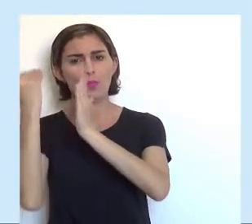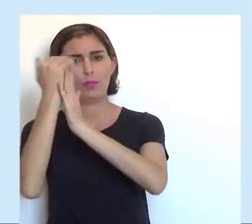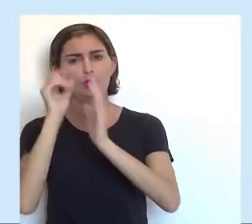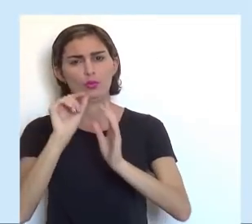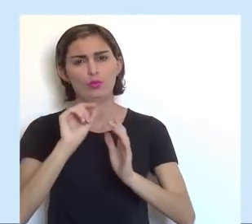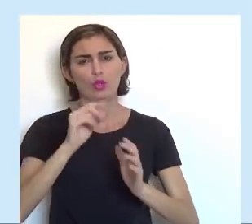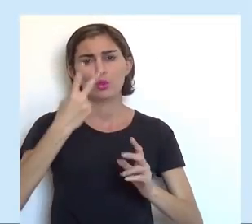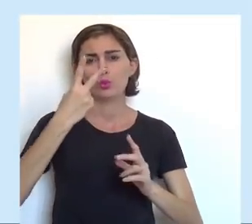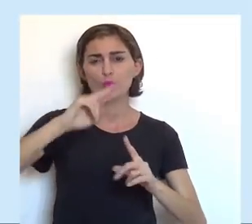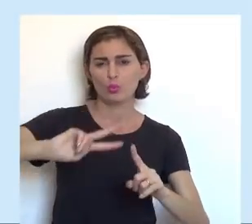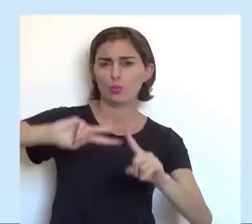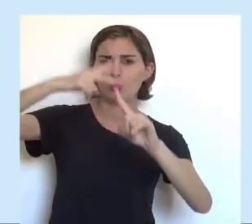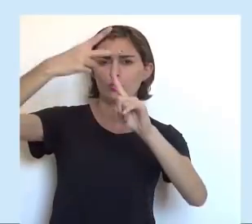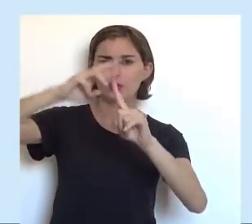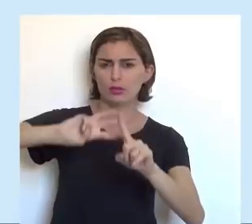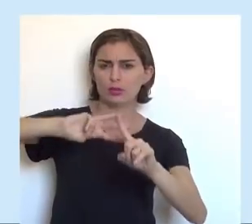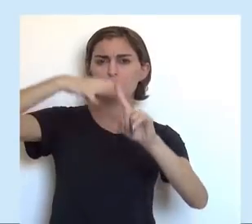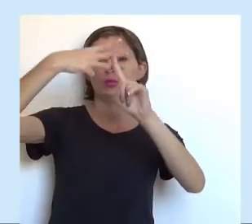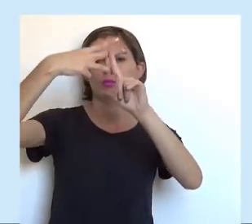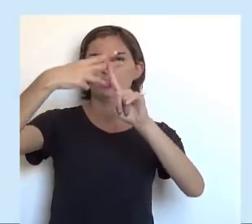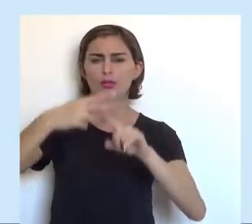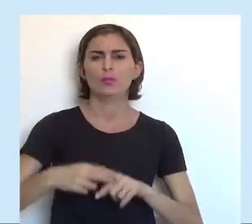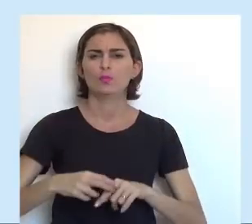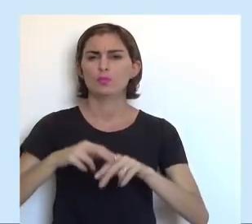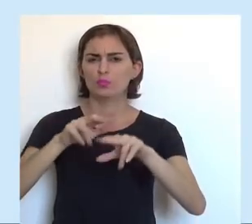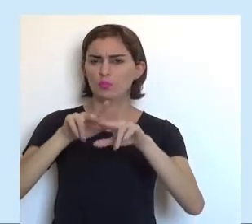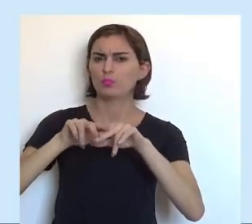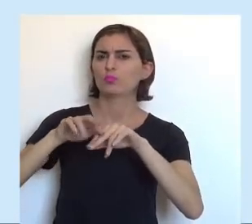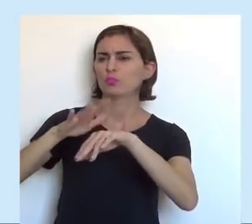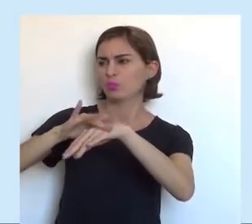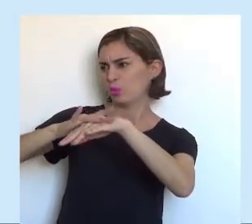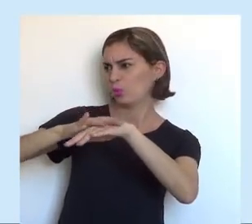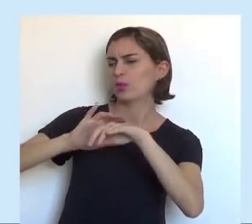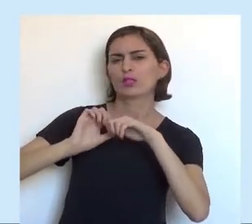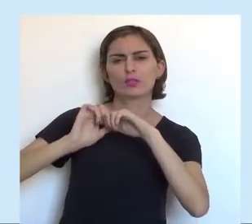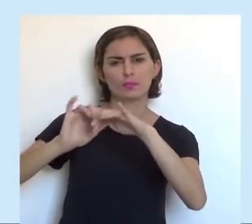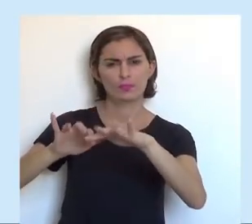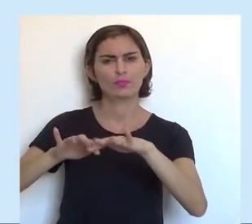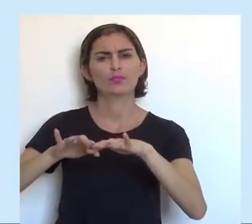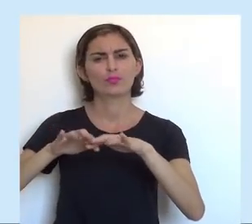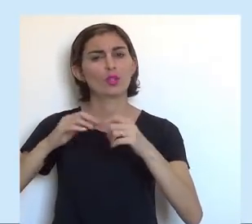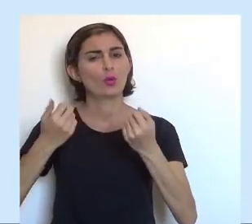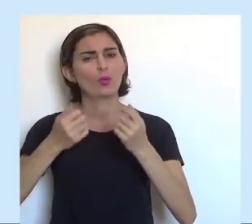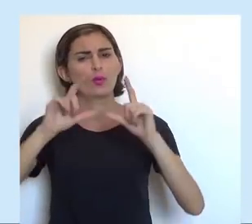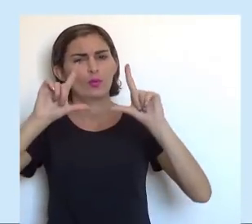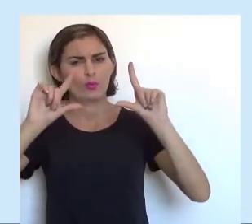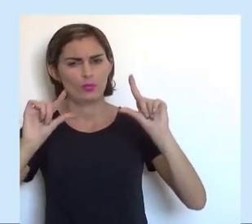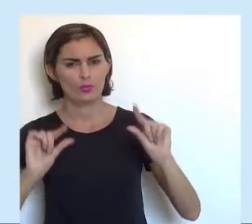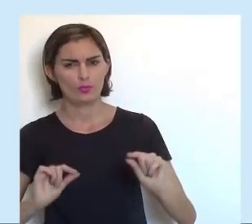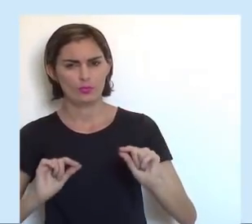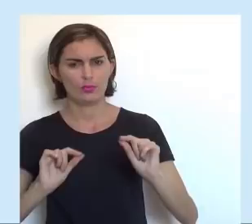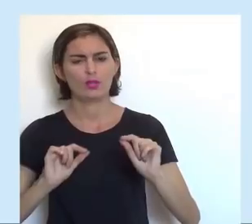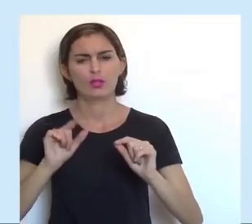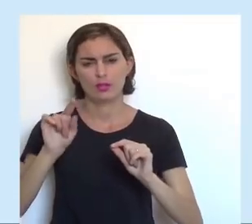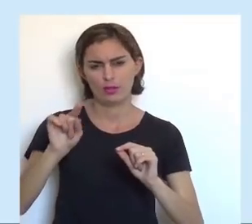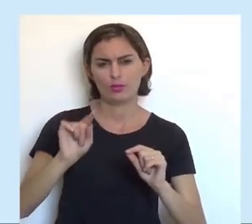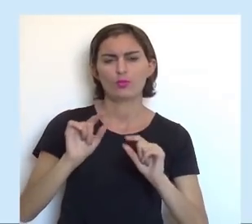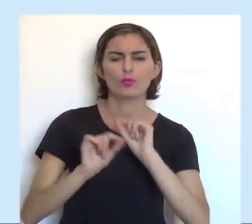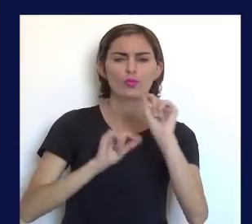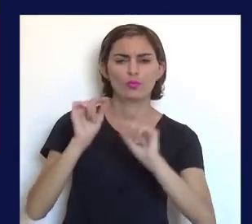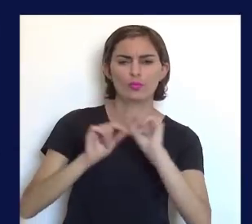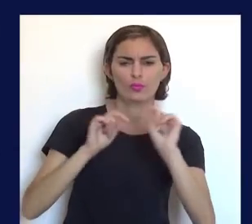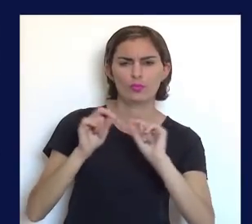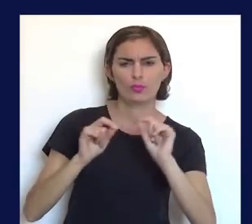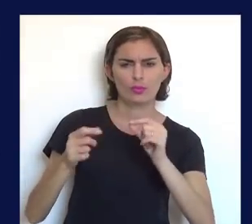aproximadamente 2 vezes ou 3 vezes de casos, porque houve uma diminuição na taxa